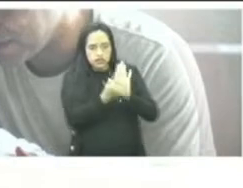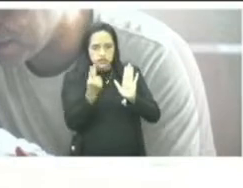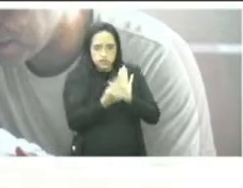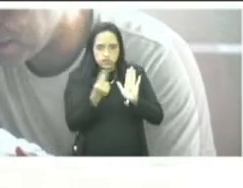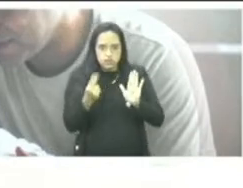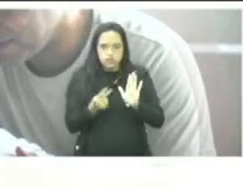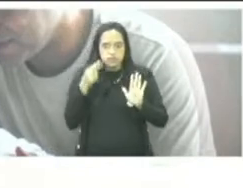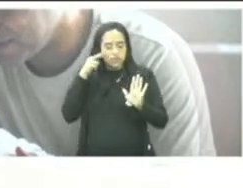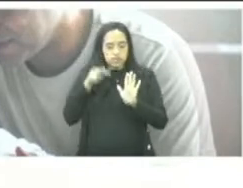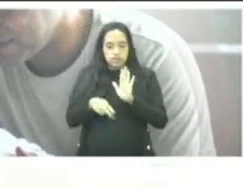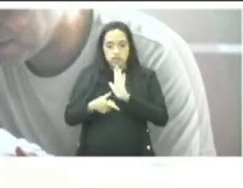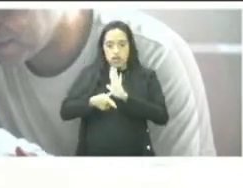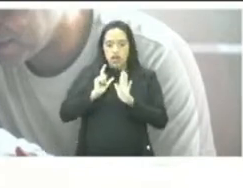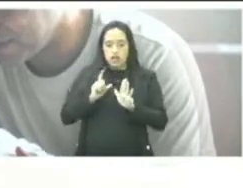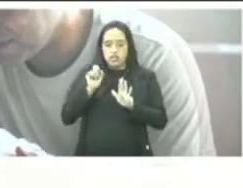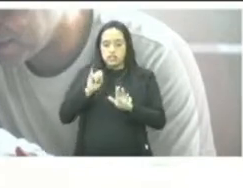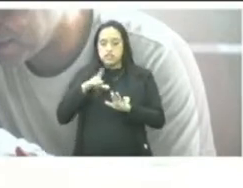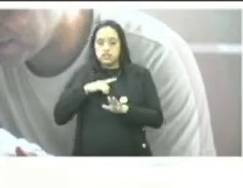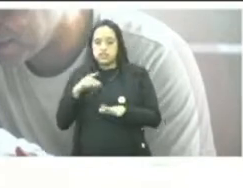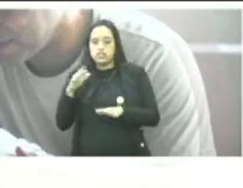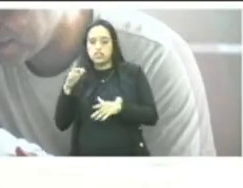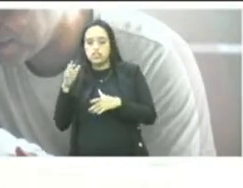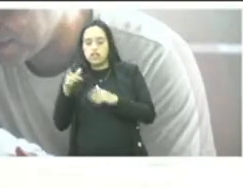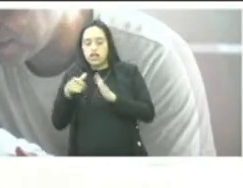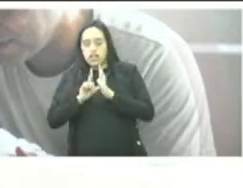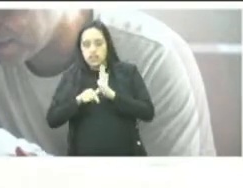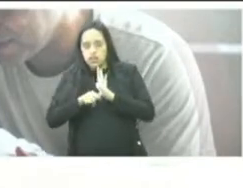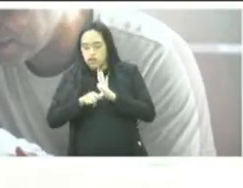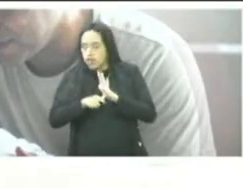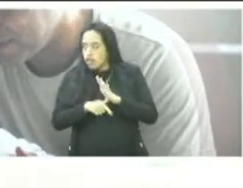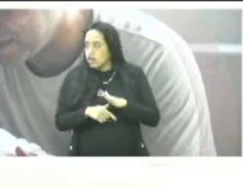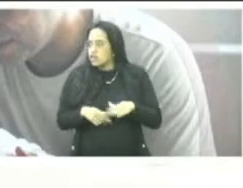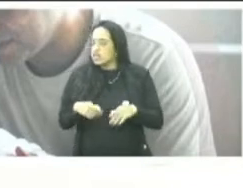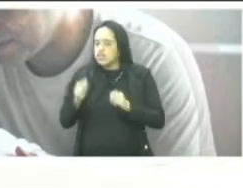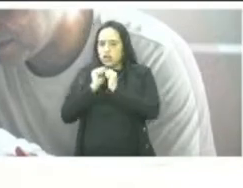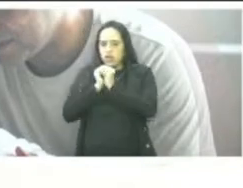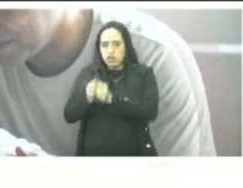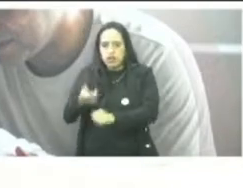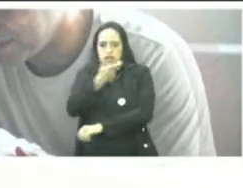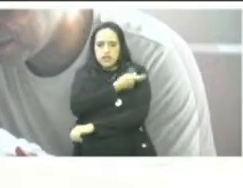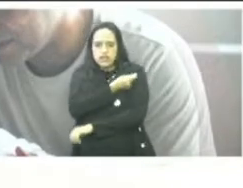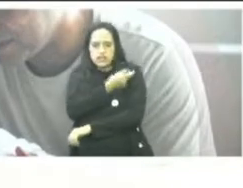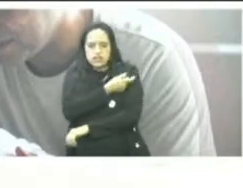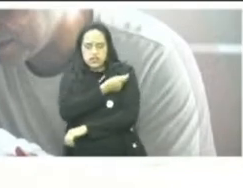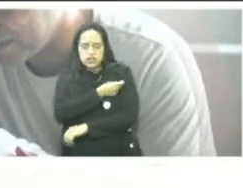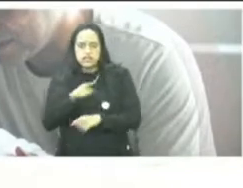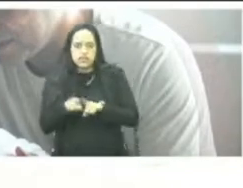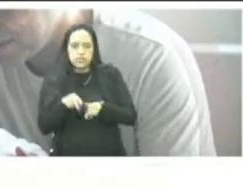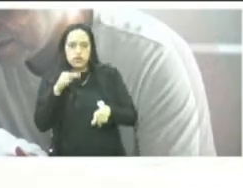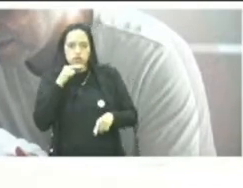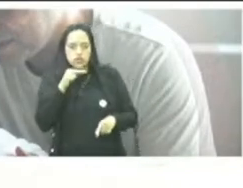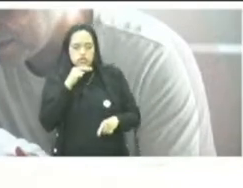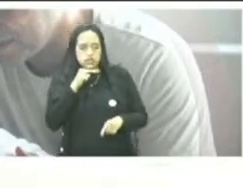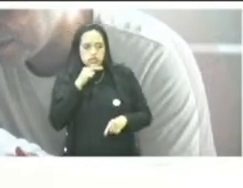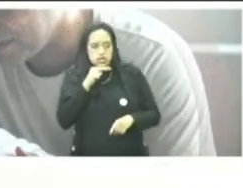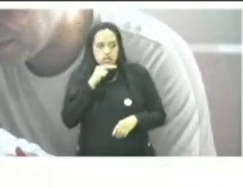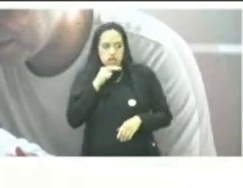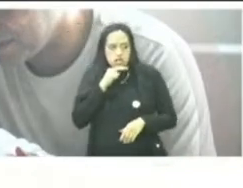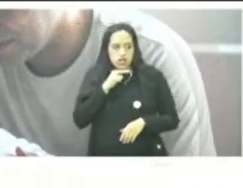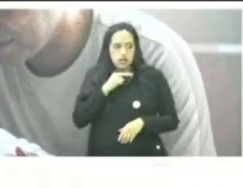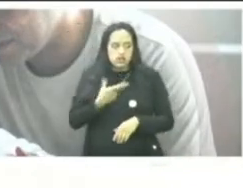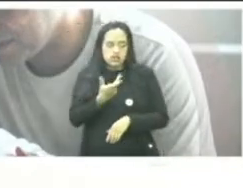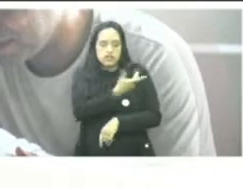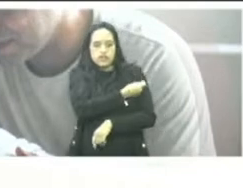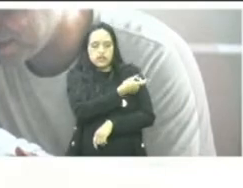agravos, né, e atrasos, acompanhar a vacinação, o estado nutricional também, as ferramentas de vacinação